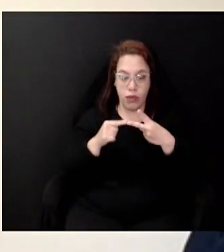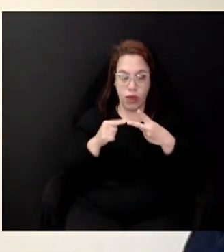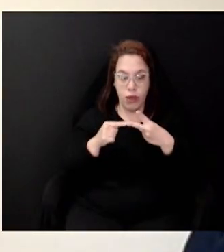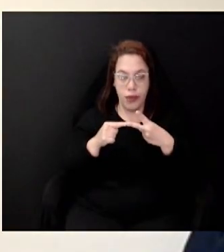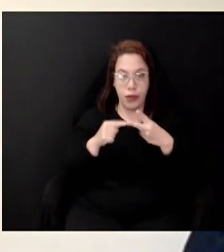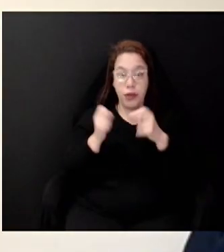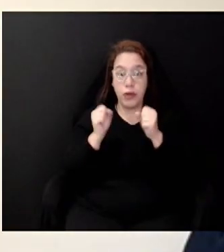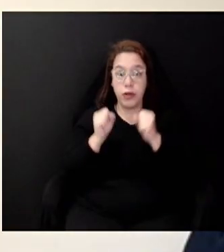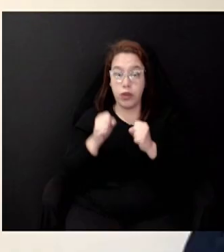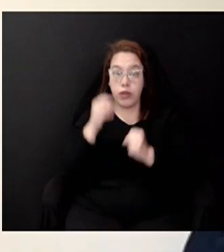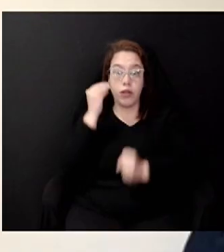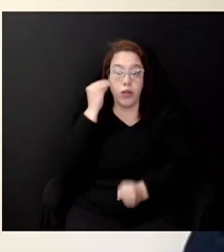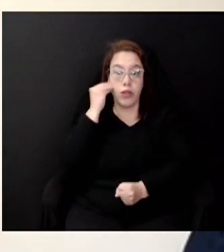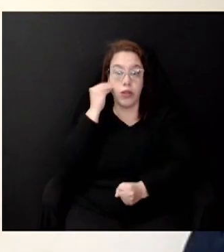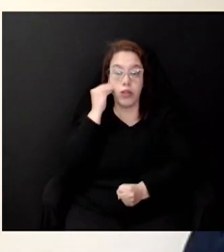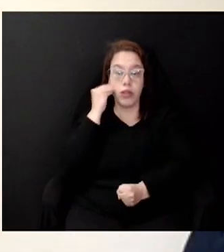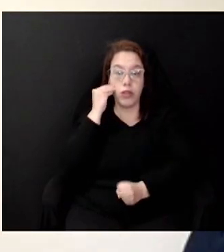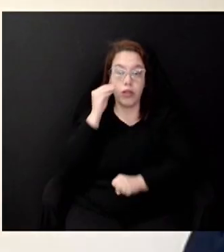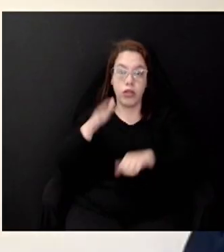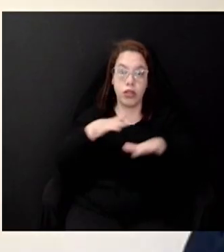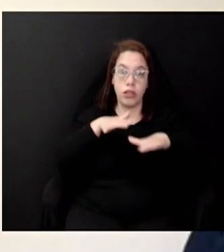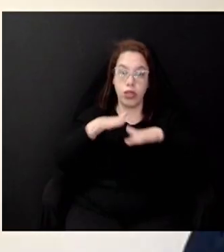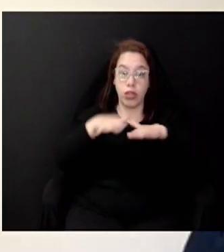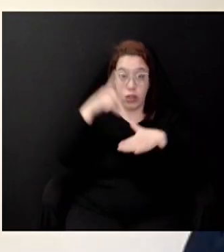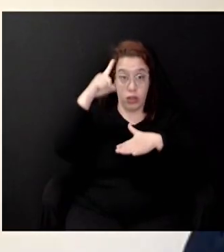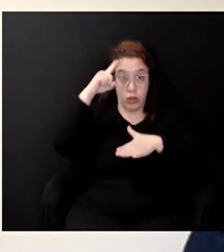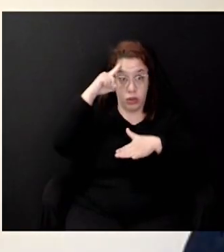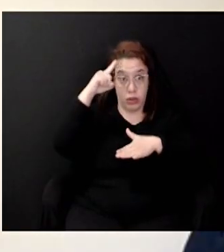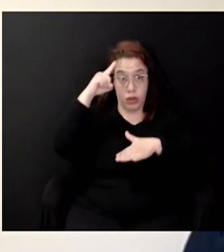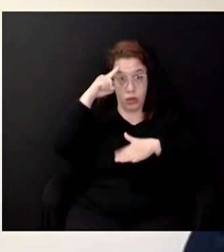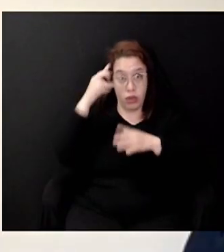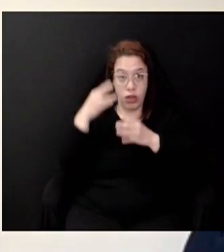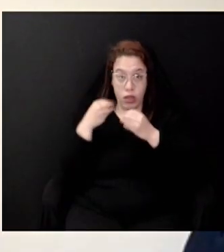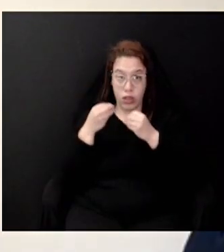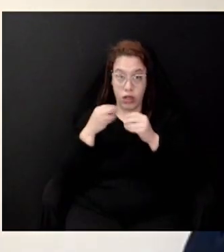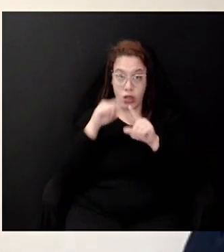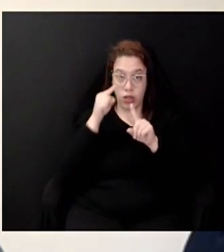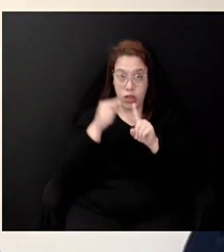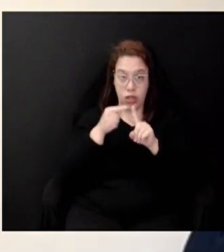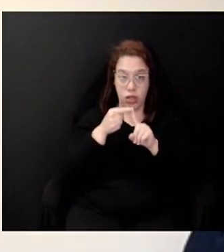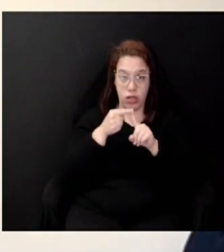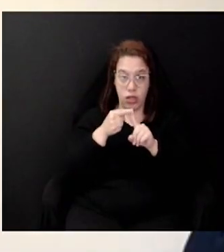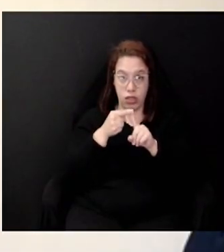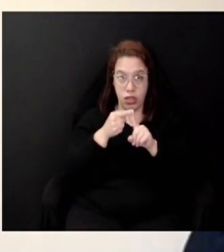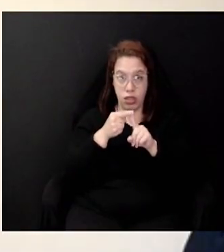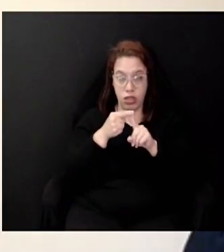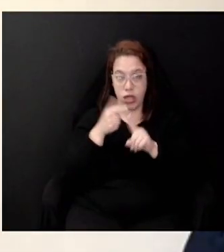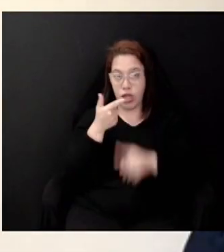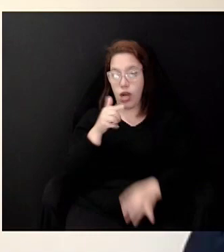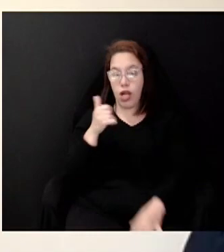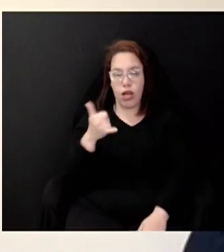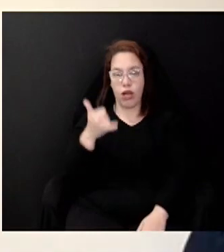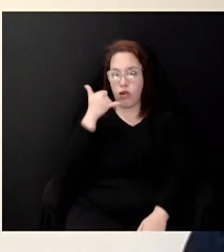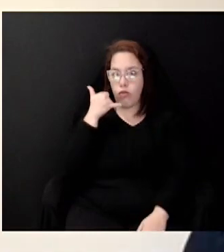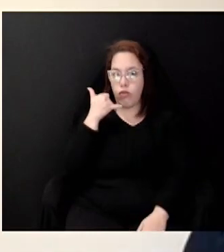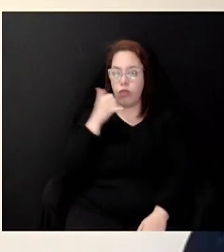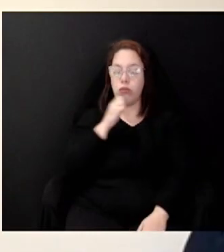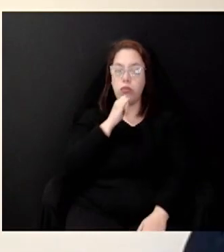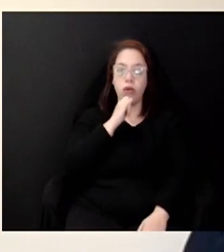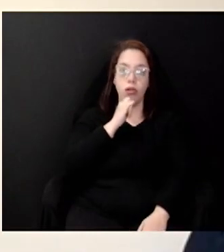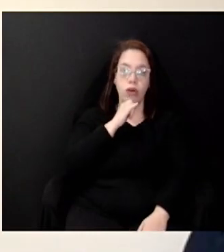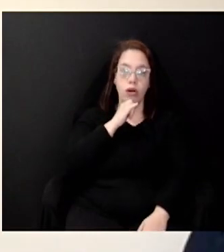tentar colocar momentos do dia como meta de ficar sem o celular. Então, por exemplo, na hora